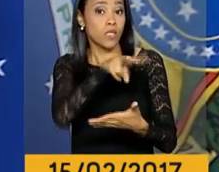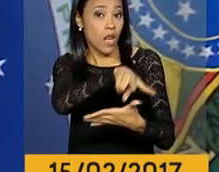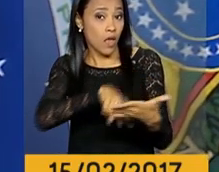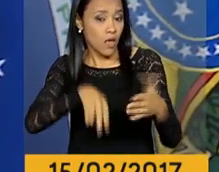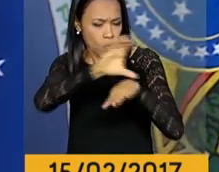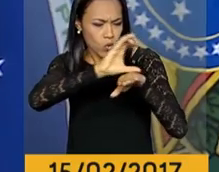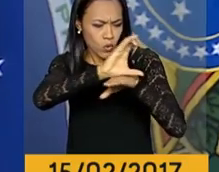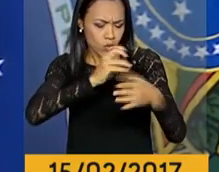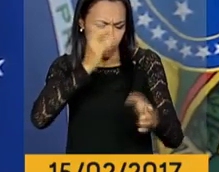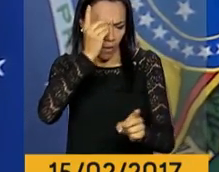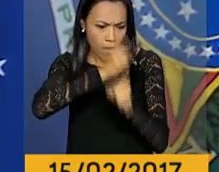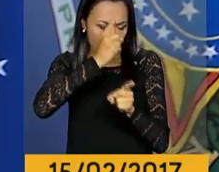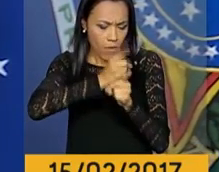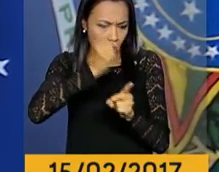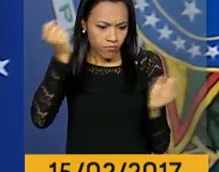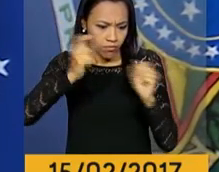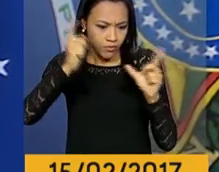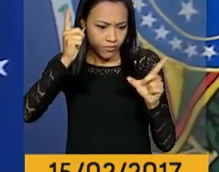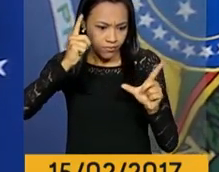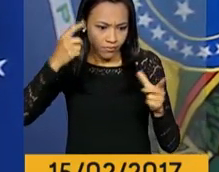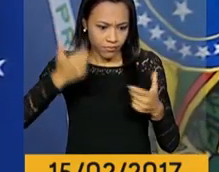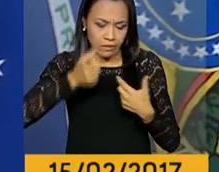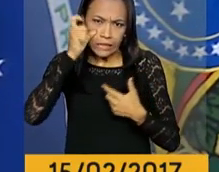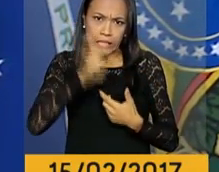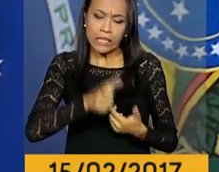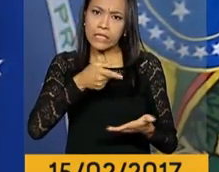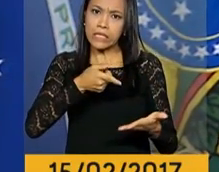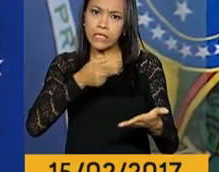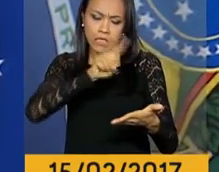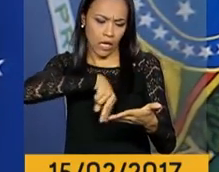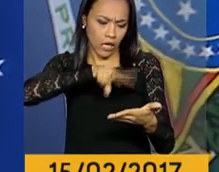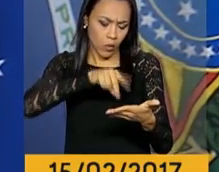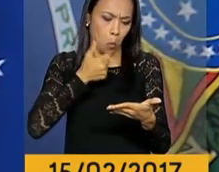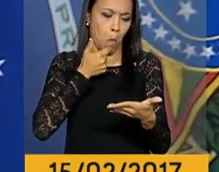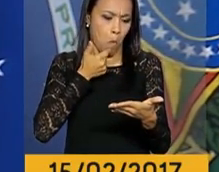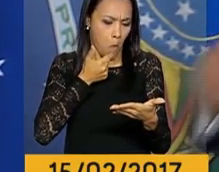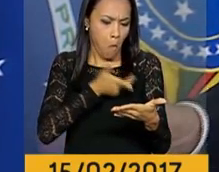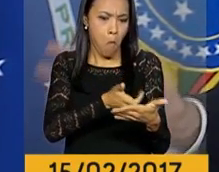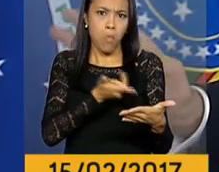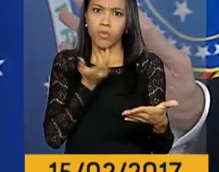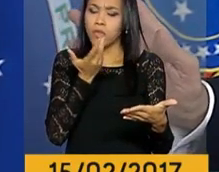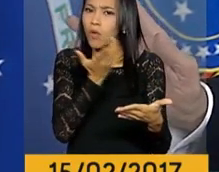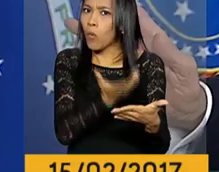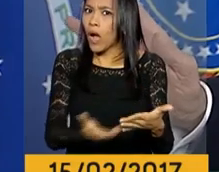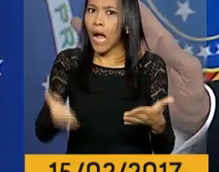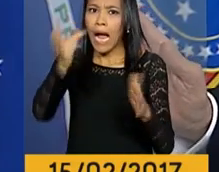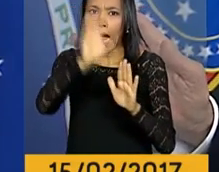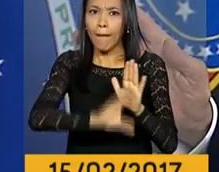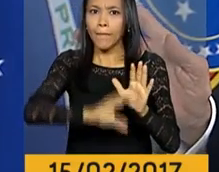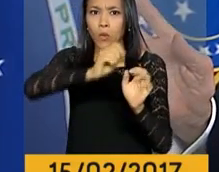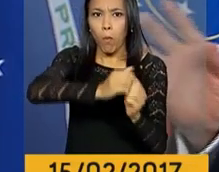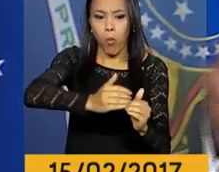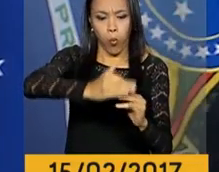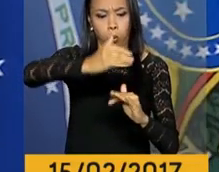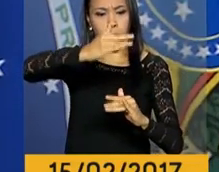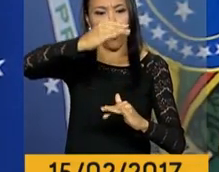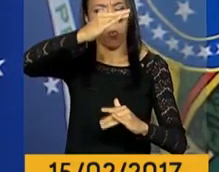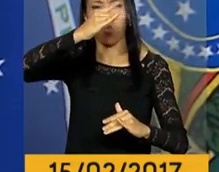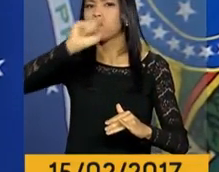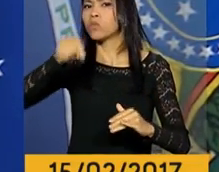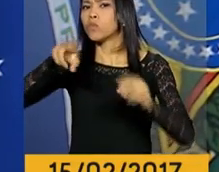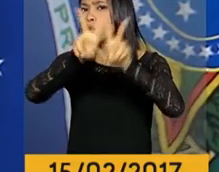gente vai descobrindo, Júlio César, eh fatos interessantíssimos. A a Constituição tem um longo capítulo dos direitos sociais,